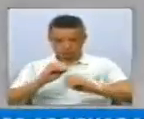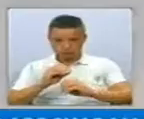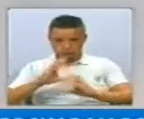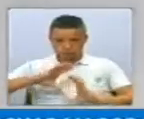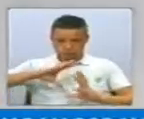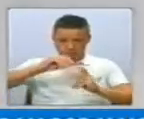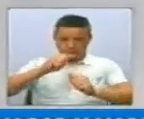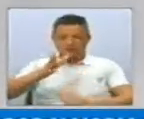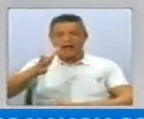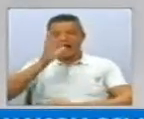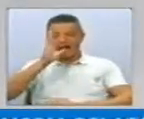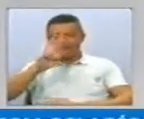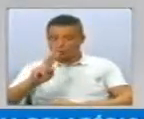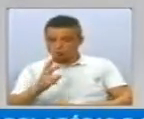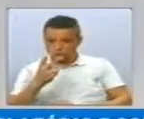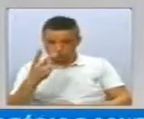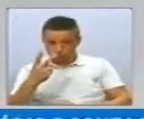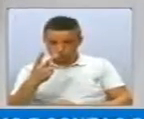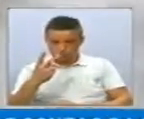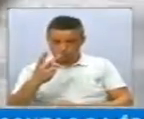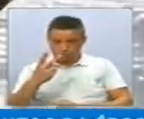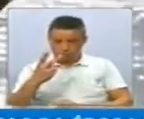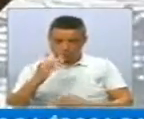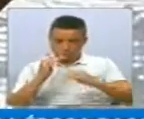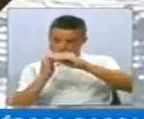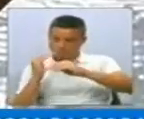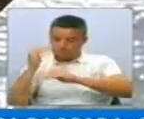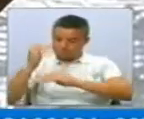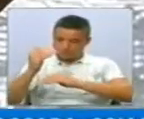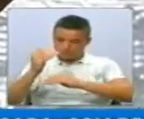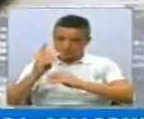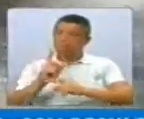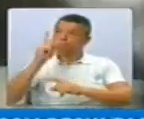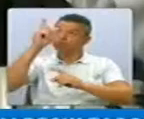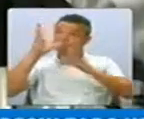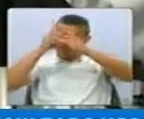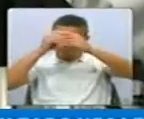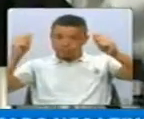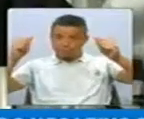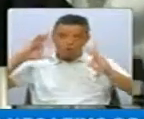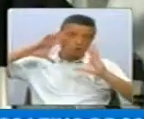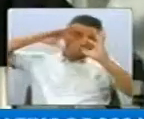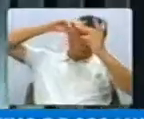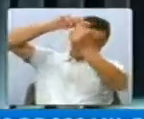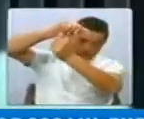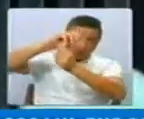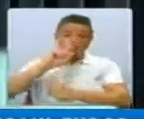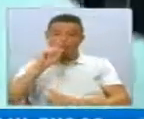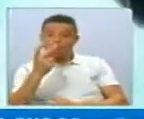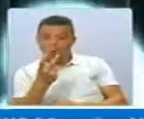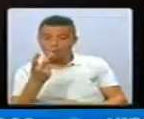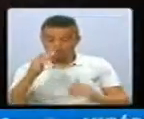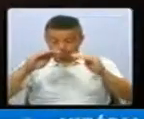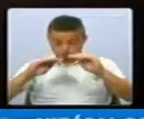atmosfera e a água, das duas uma, ou as duas, ou foi para cima, ou para o espaço, evaporou-se no espaço, ou fugiu para o espaço, ou foi para